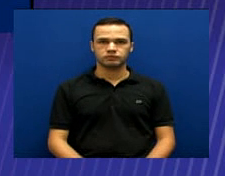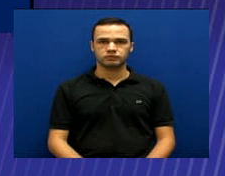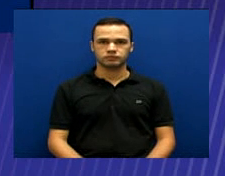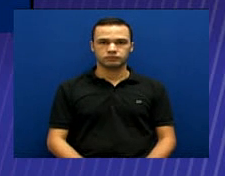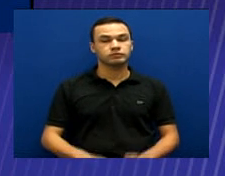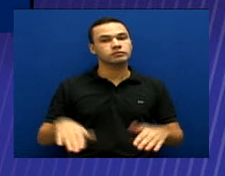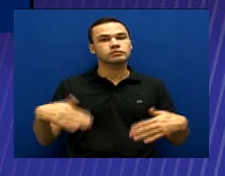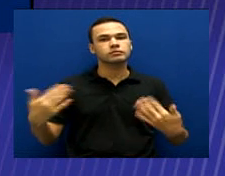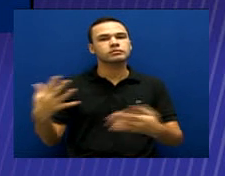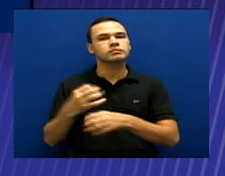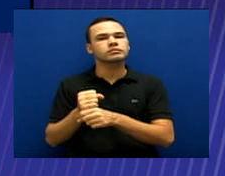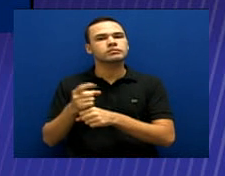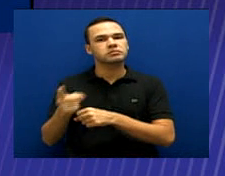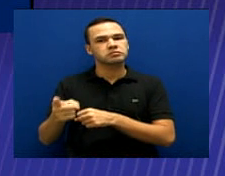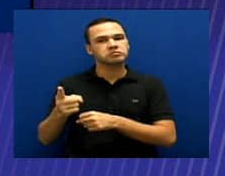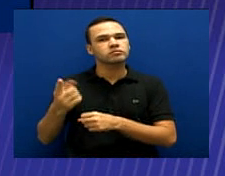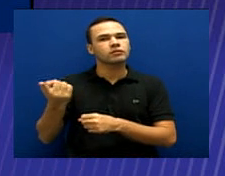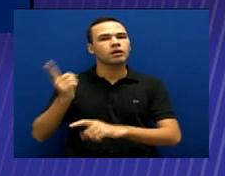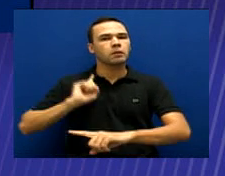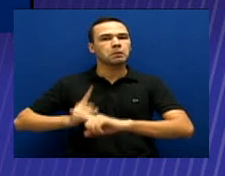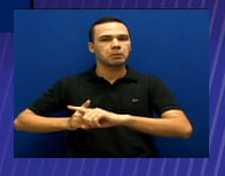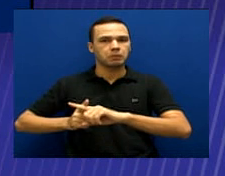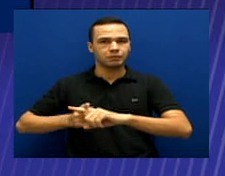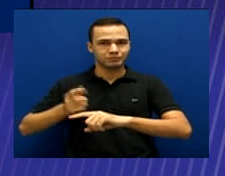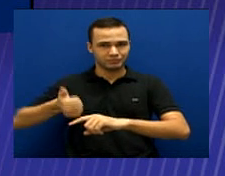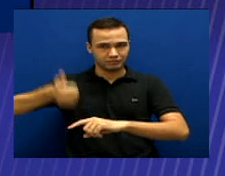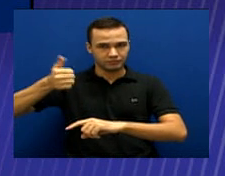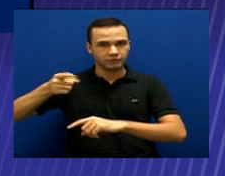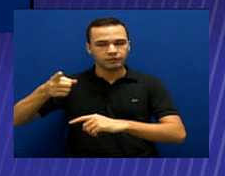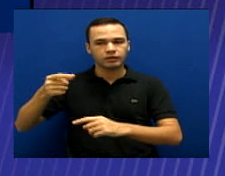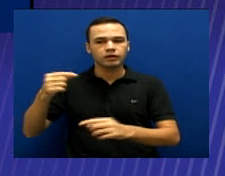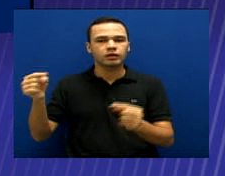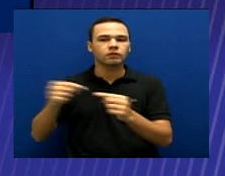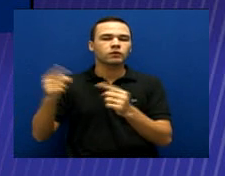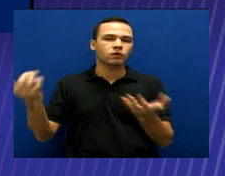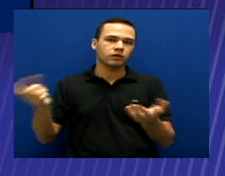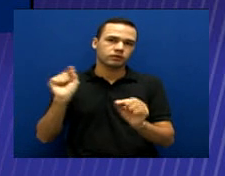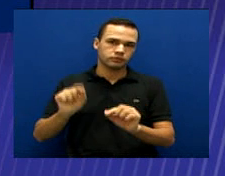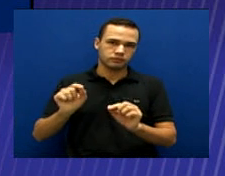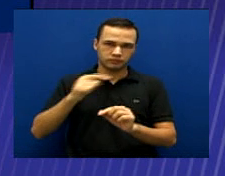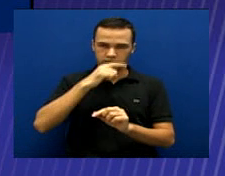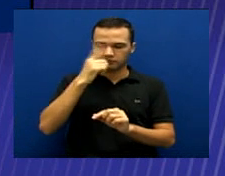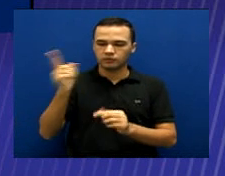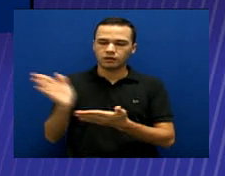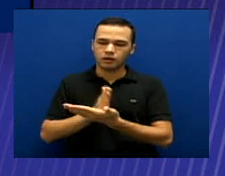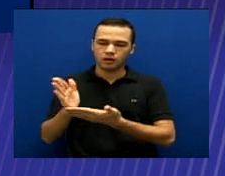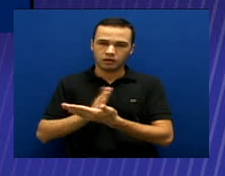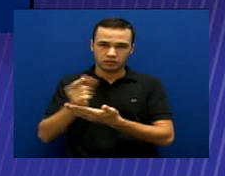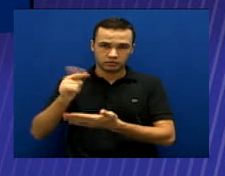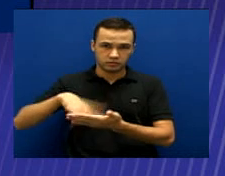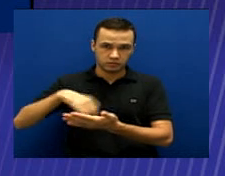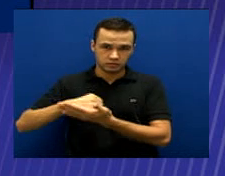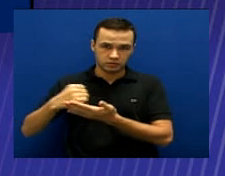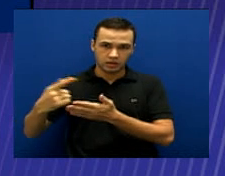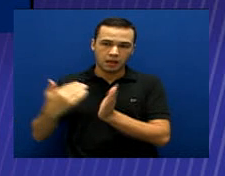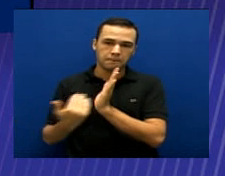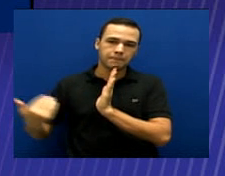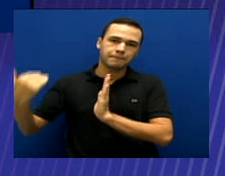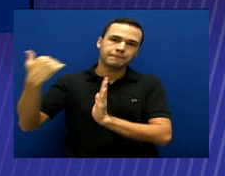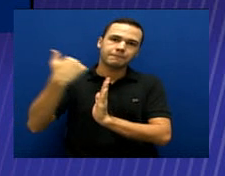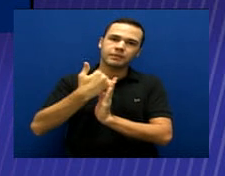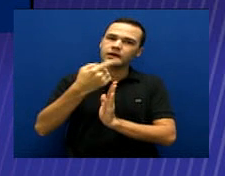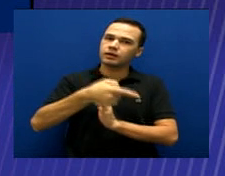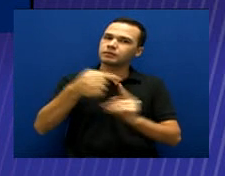o resultado primário positivo indica que as receitas não financeiras forem maiores que as despesas